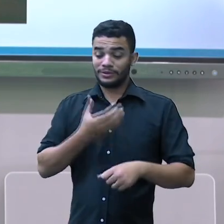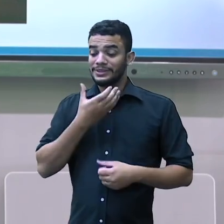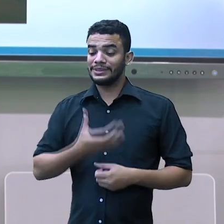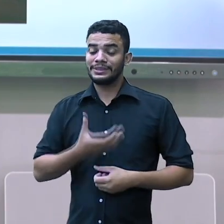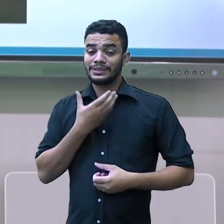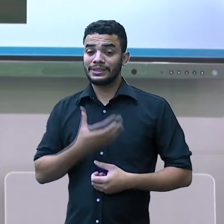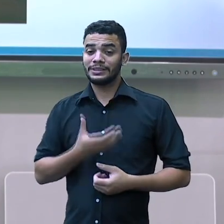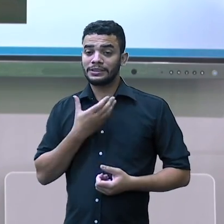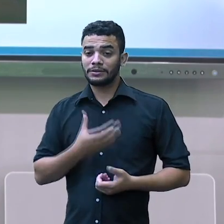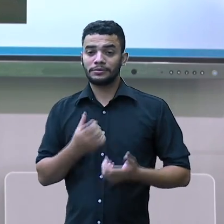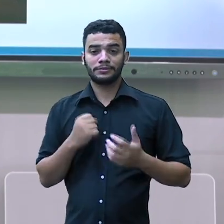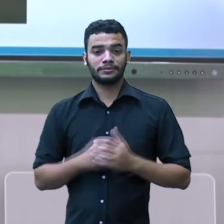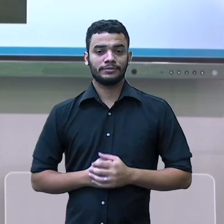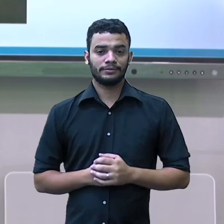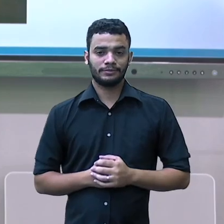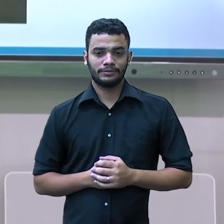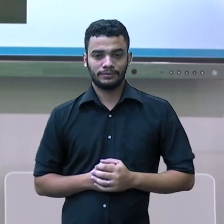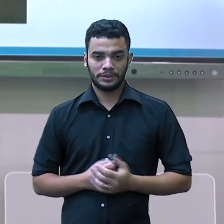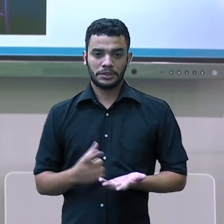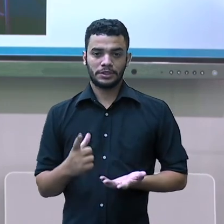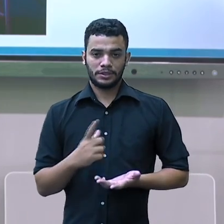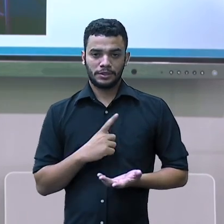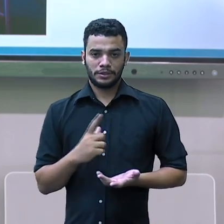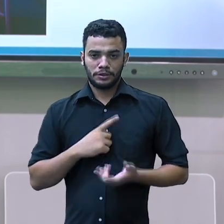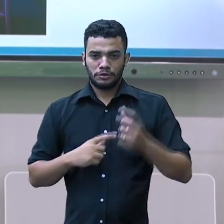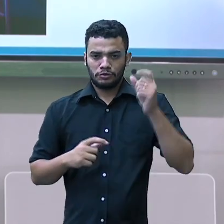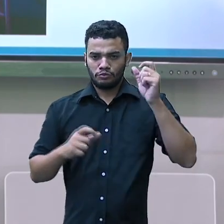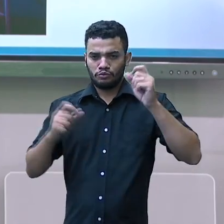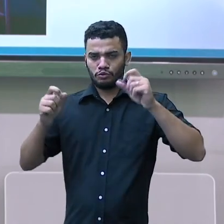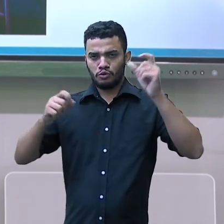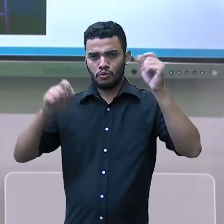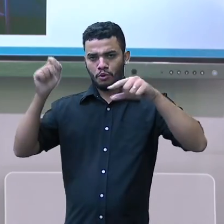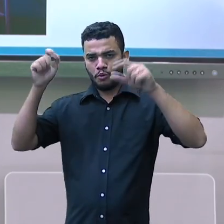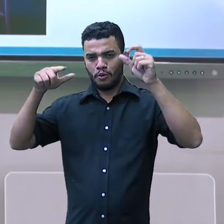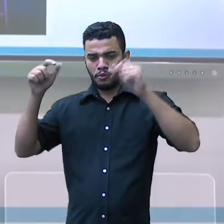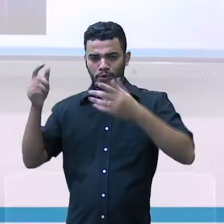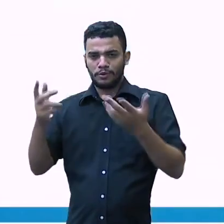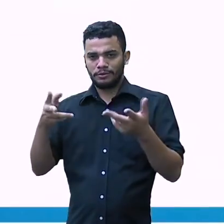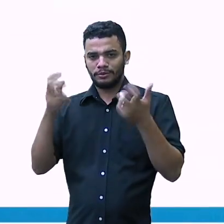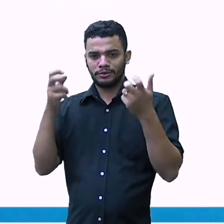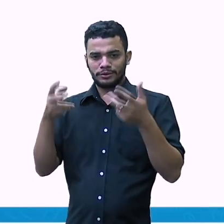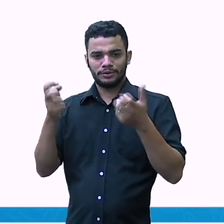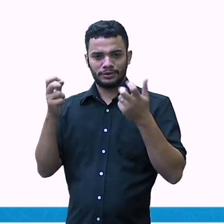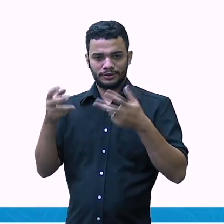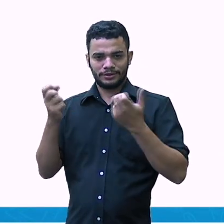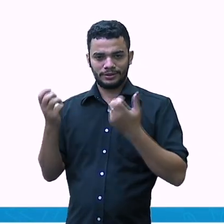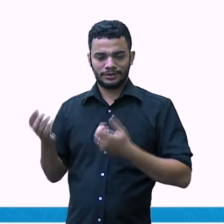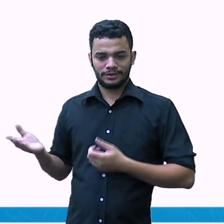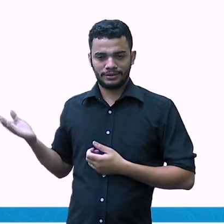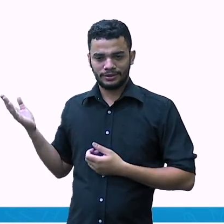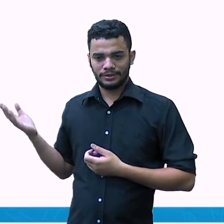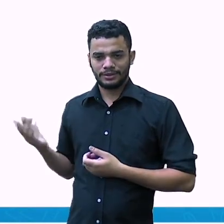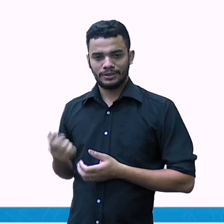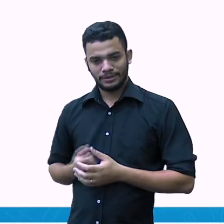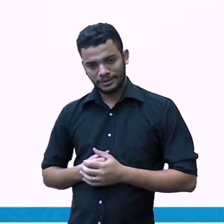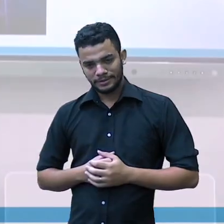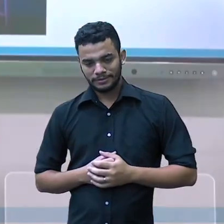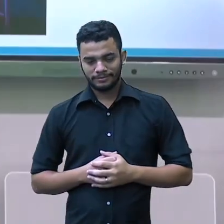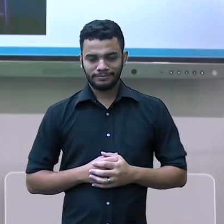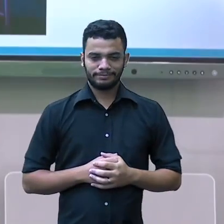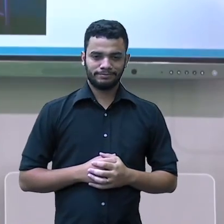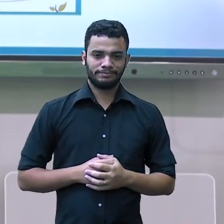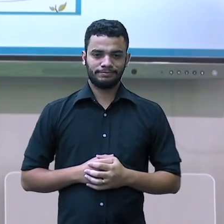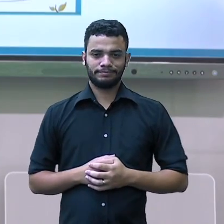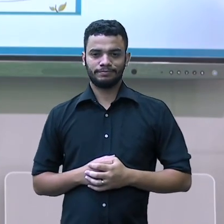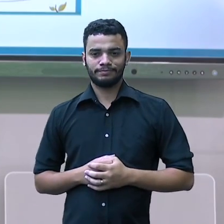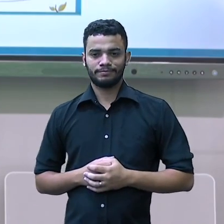agora toda iluminada, com o nosso Natal iluminado, centro da nossa